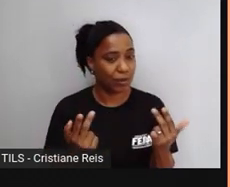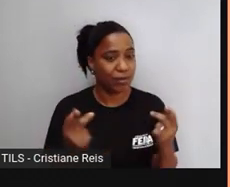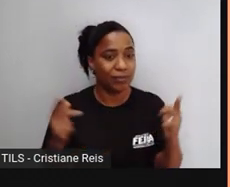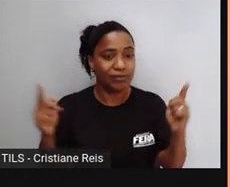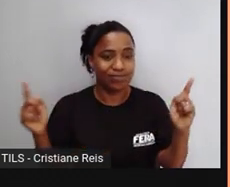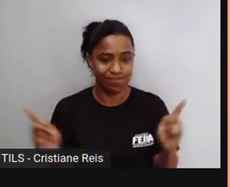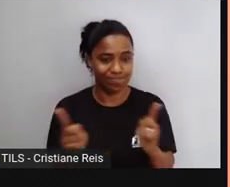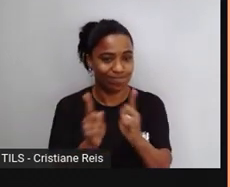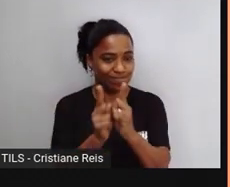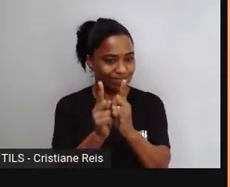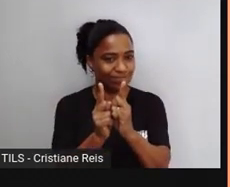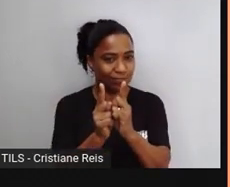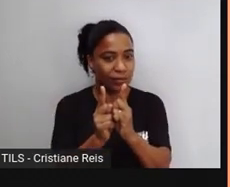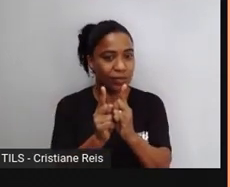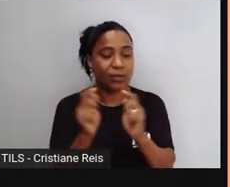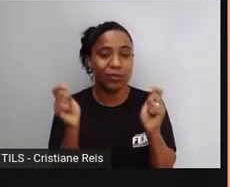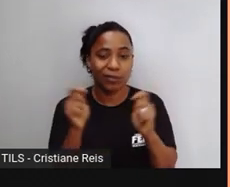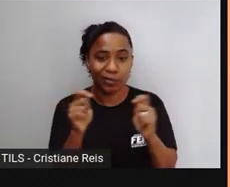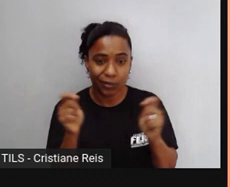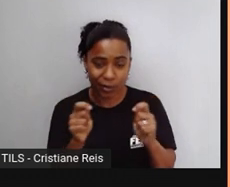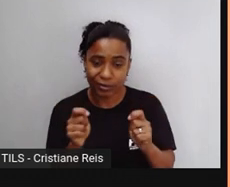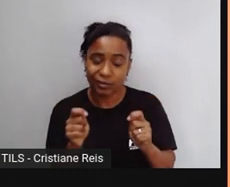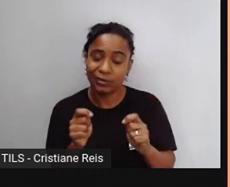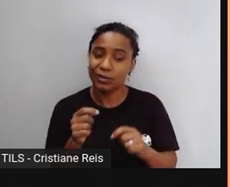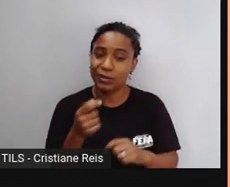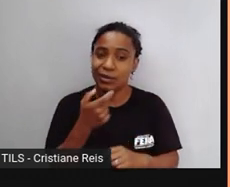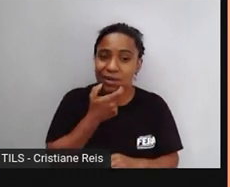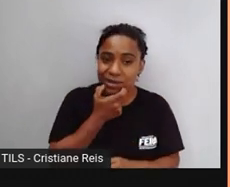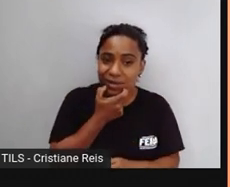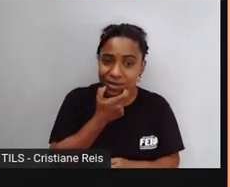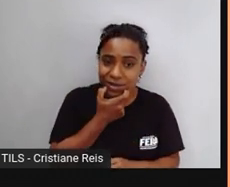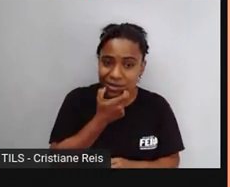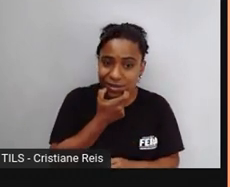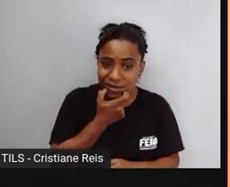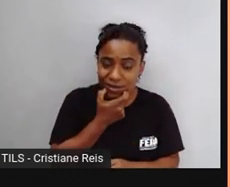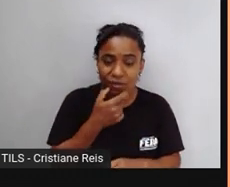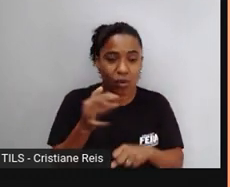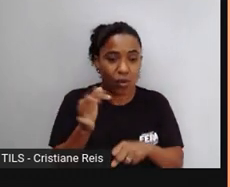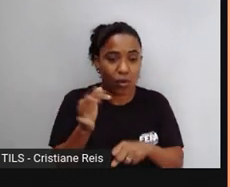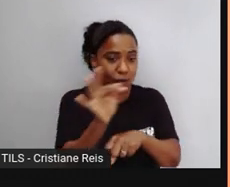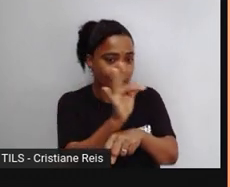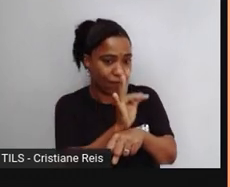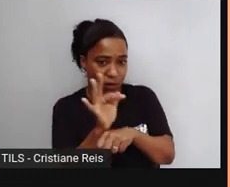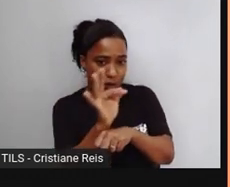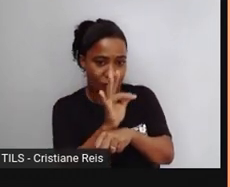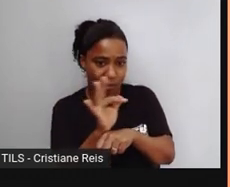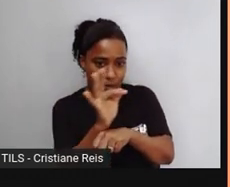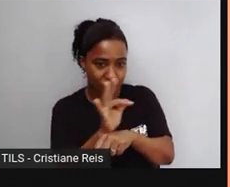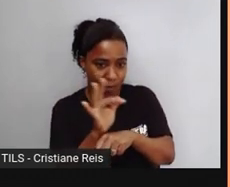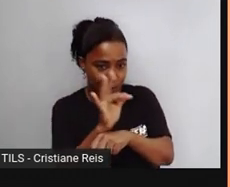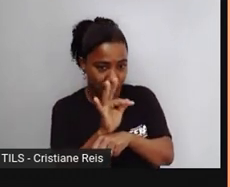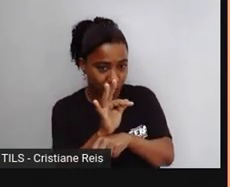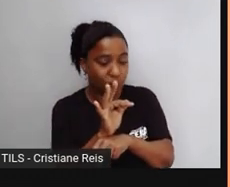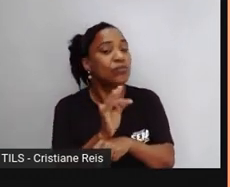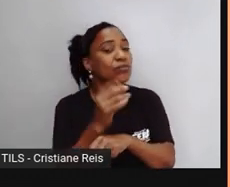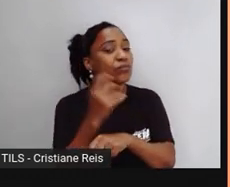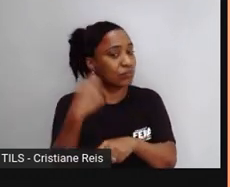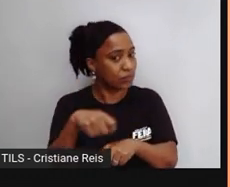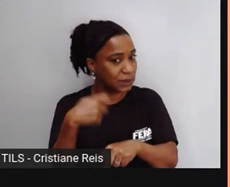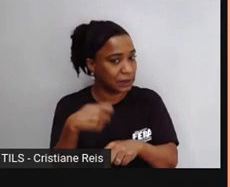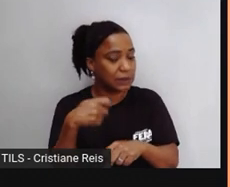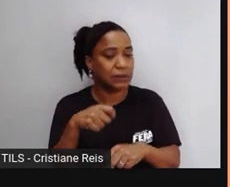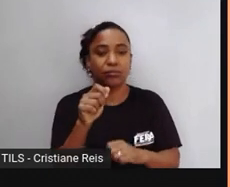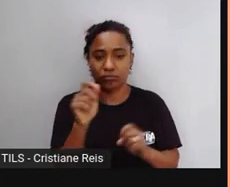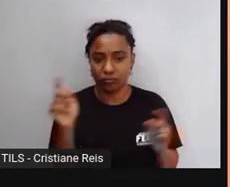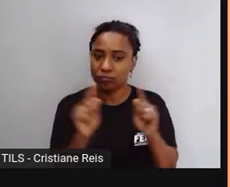você, em situações em que você usa o inglês mais formalmente, é adequado você utilizar a sua forma